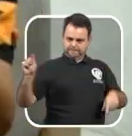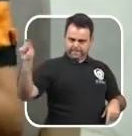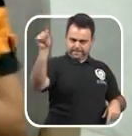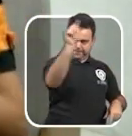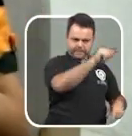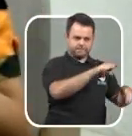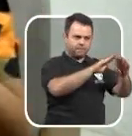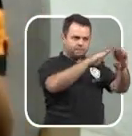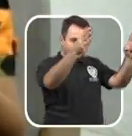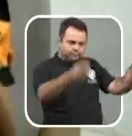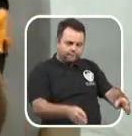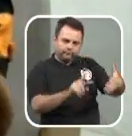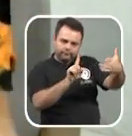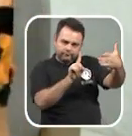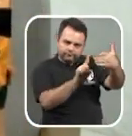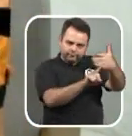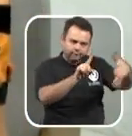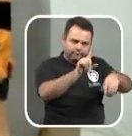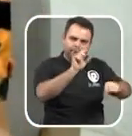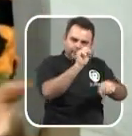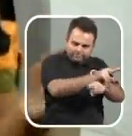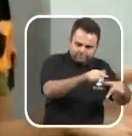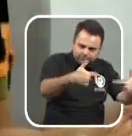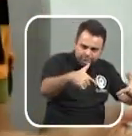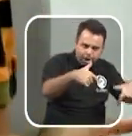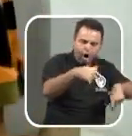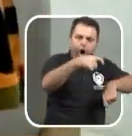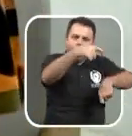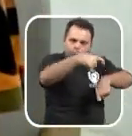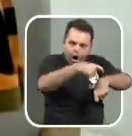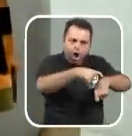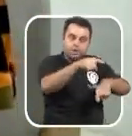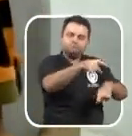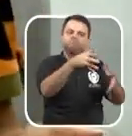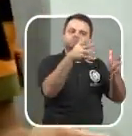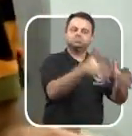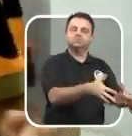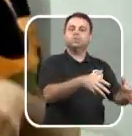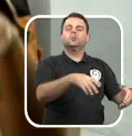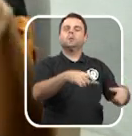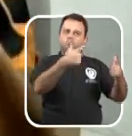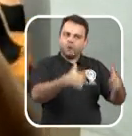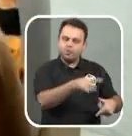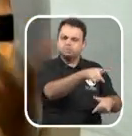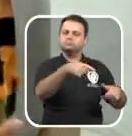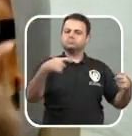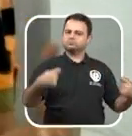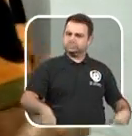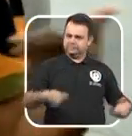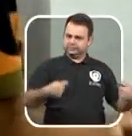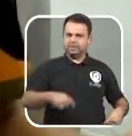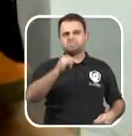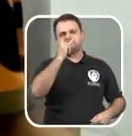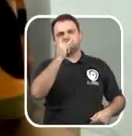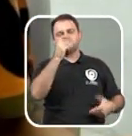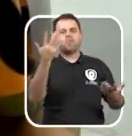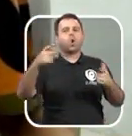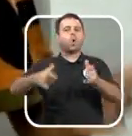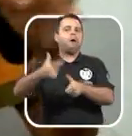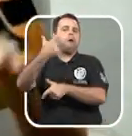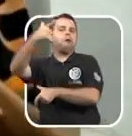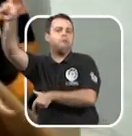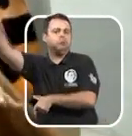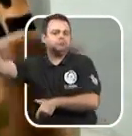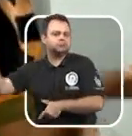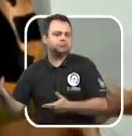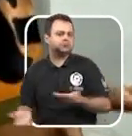no local onde ele atua. Porque, às vezes, há essa divergência, né? Ele teoricamente, bate ponto em outro local. E o